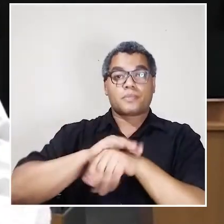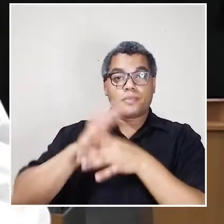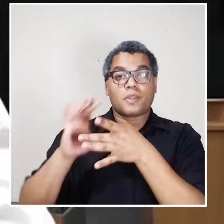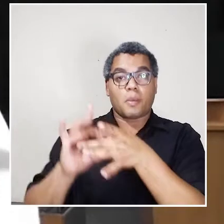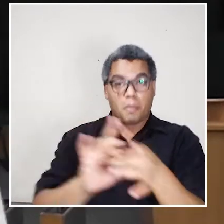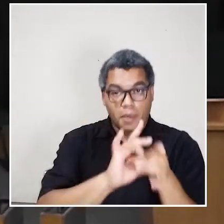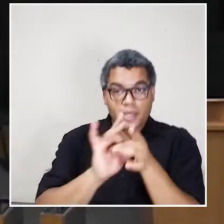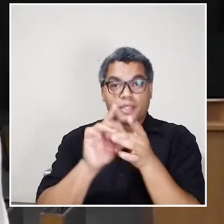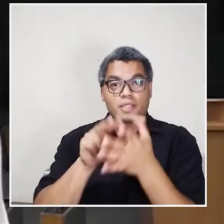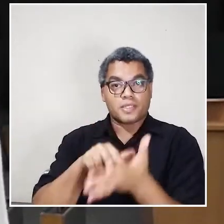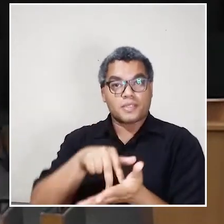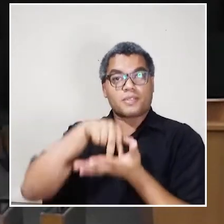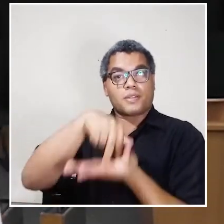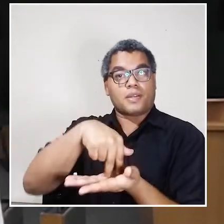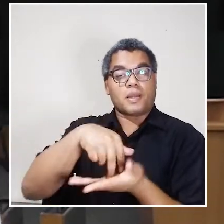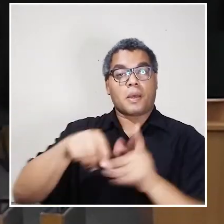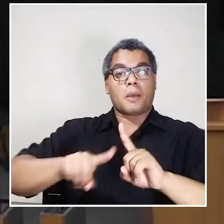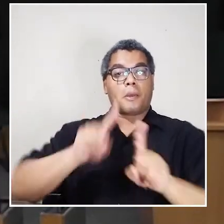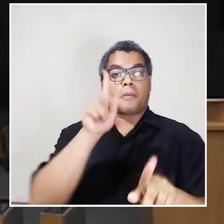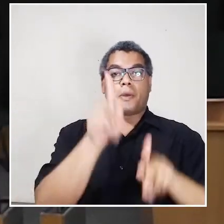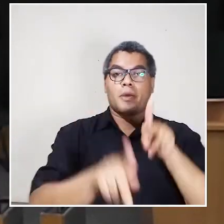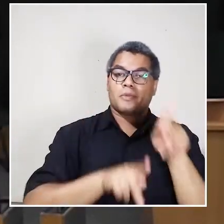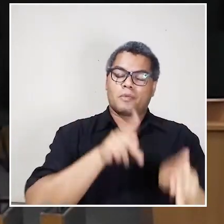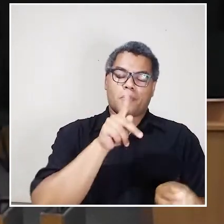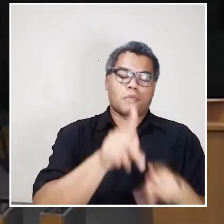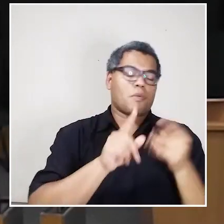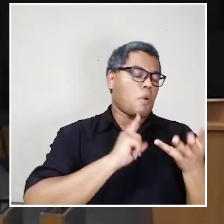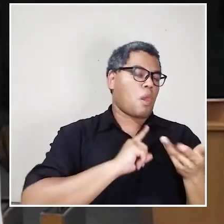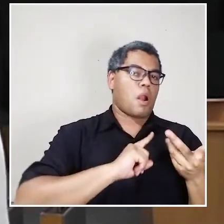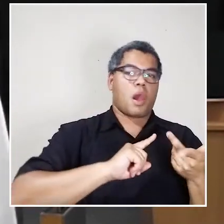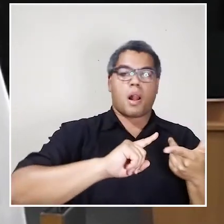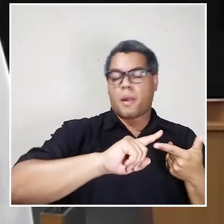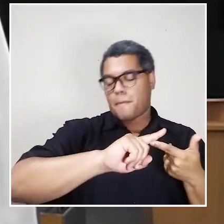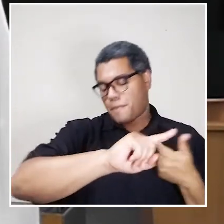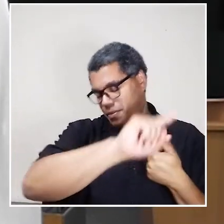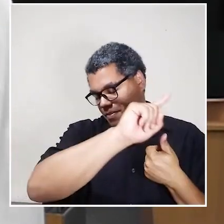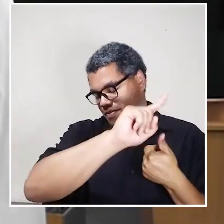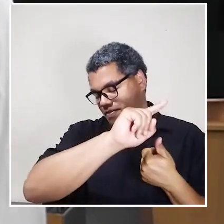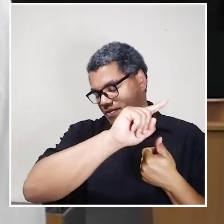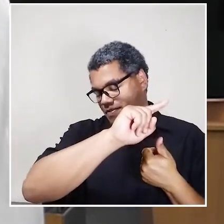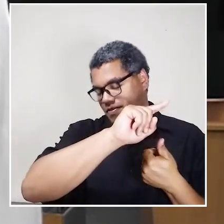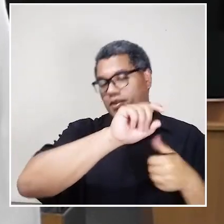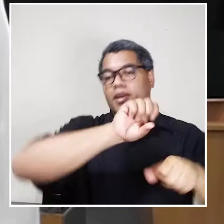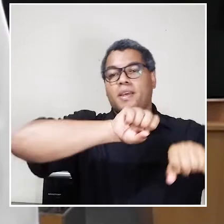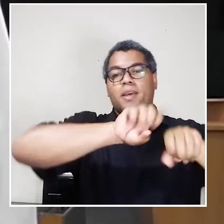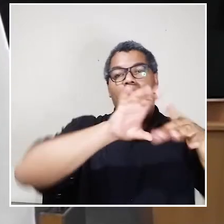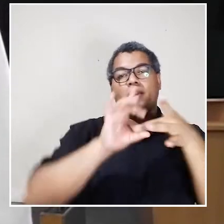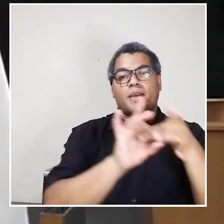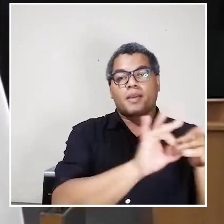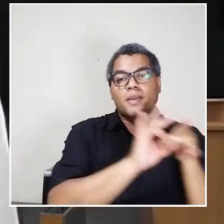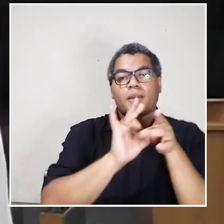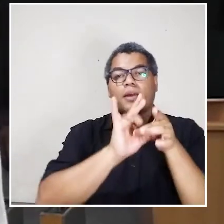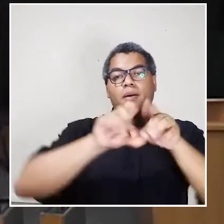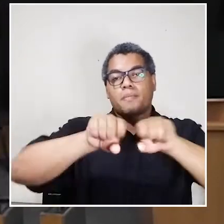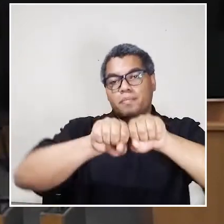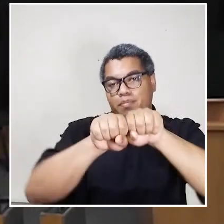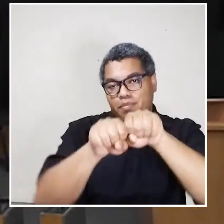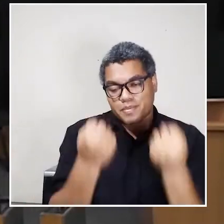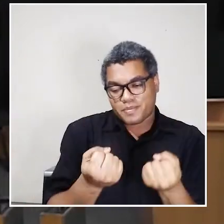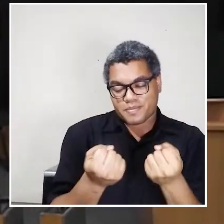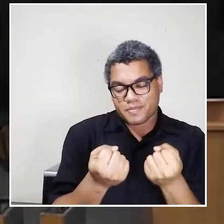aliança firme, mas o povo reiteradas vezes quebrou essa aliança,